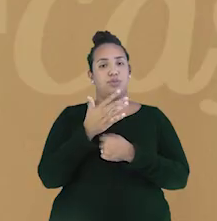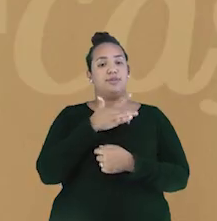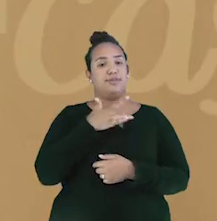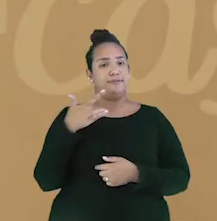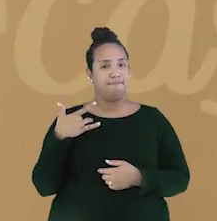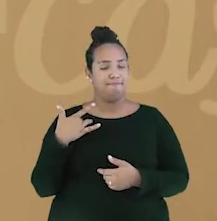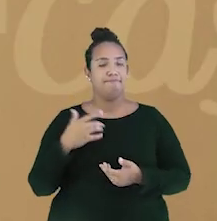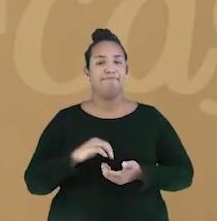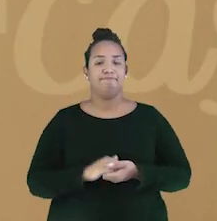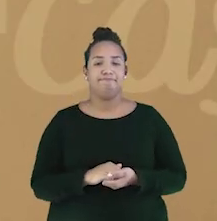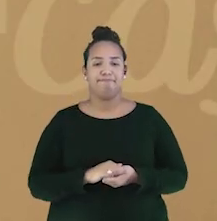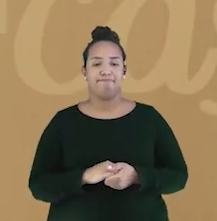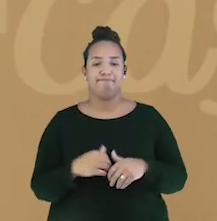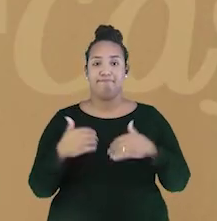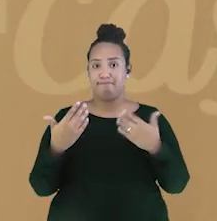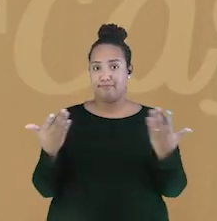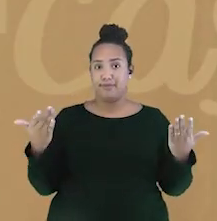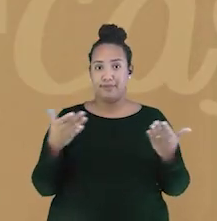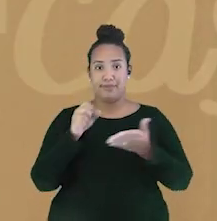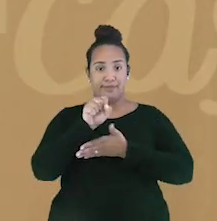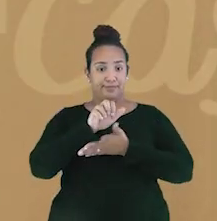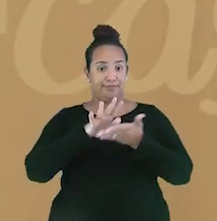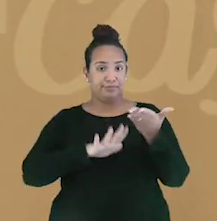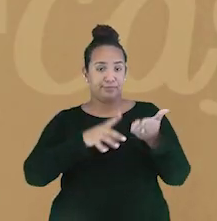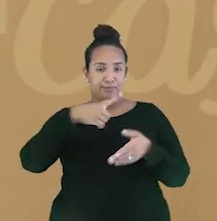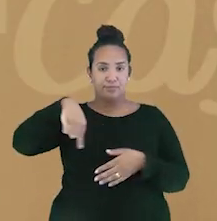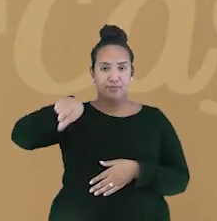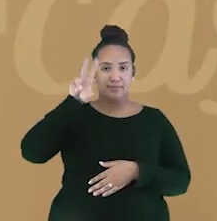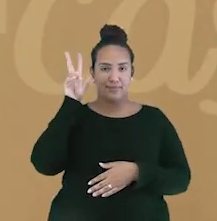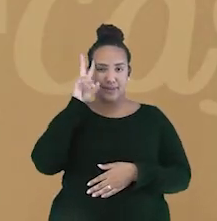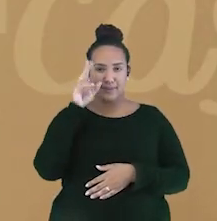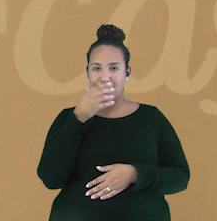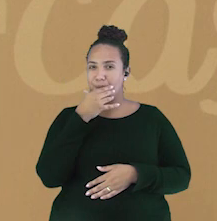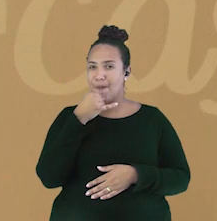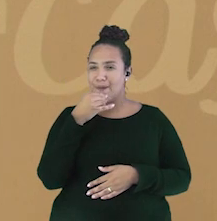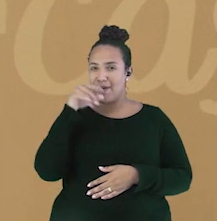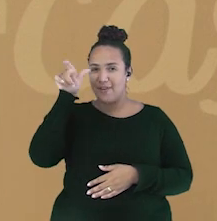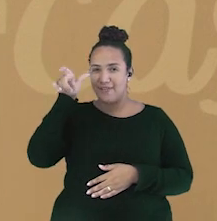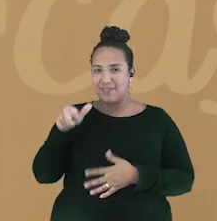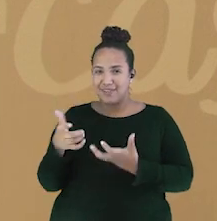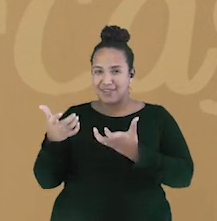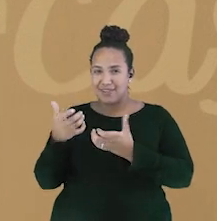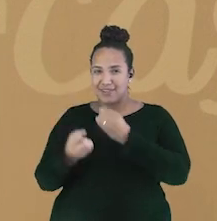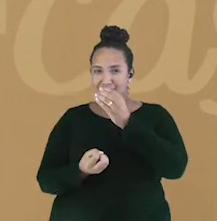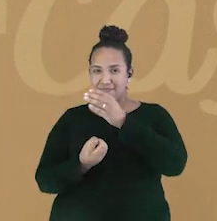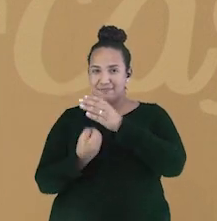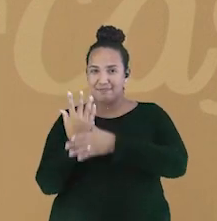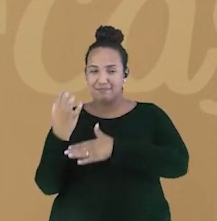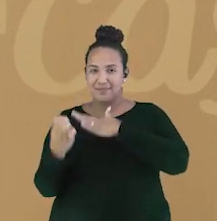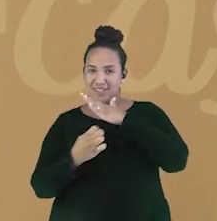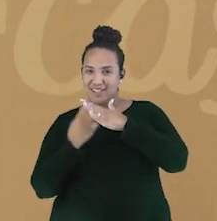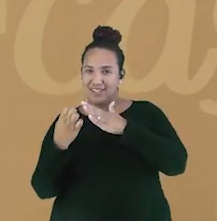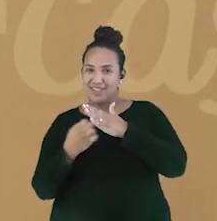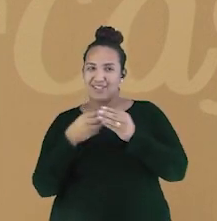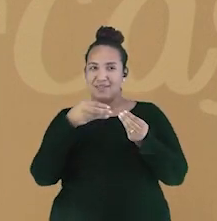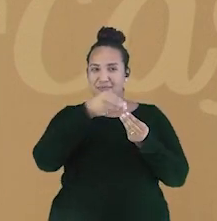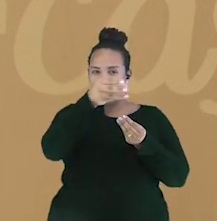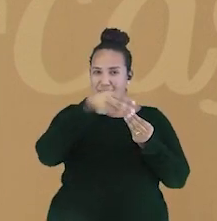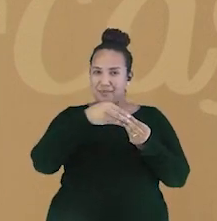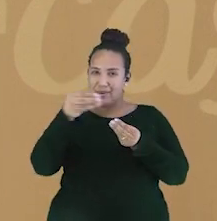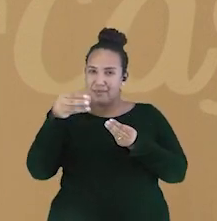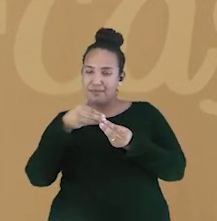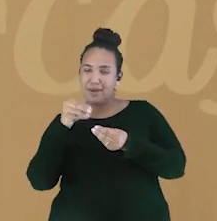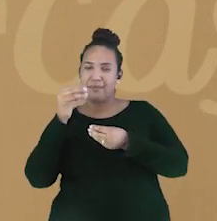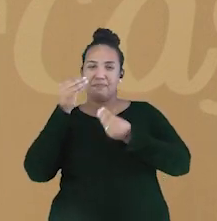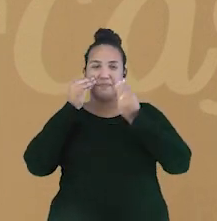vamos fazer uma atividade Você lembra do Tiago que estava montando uma empresa de Distribuição e venda de